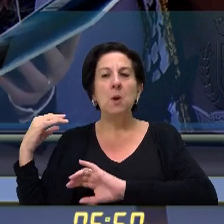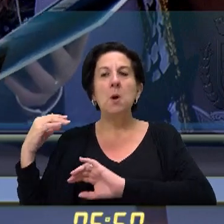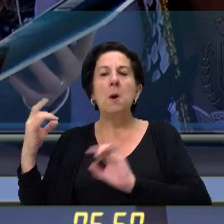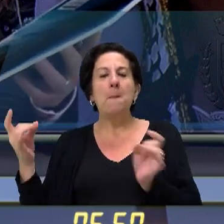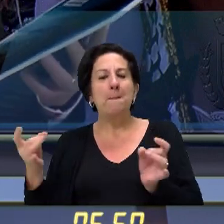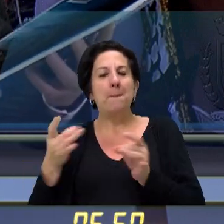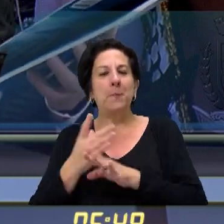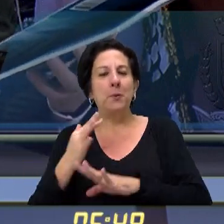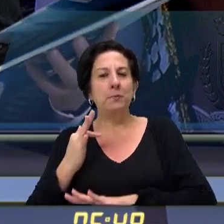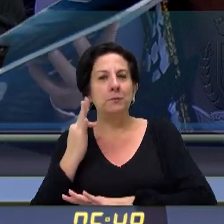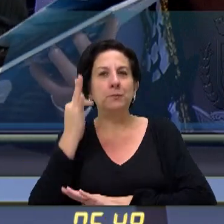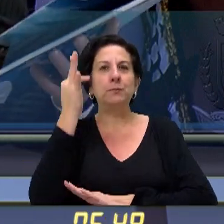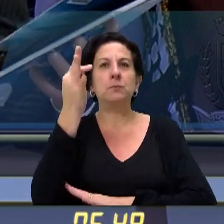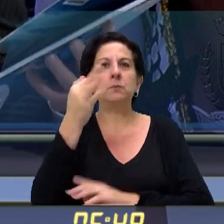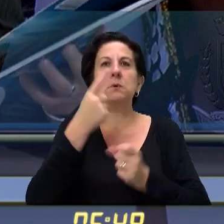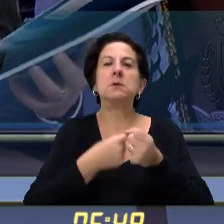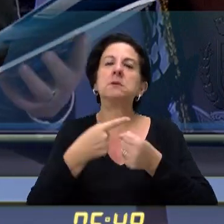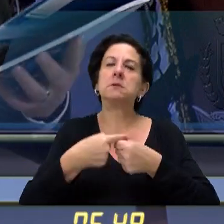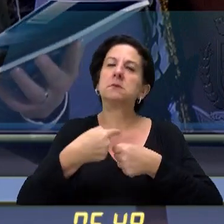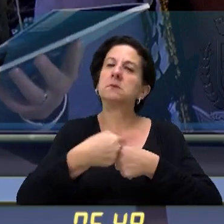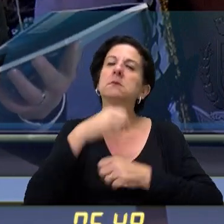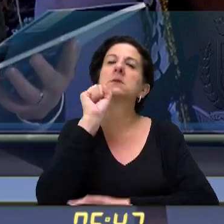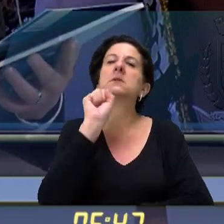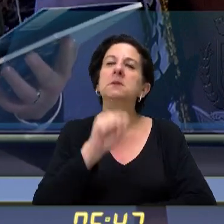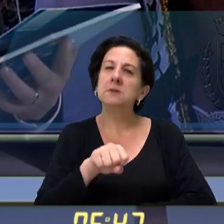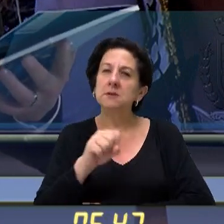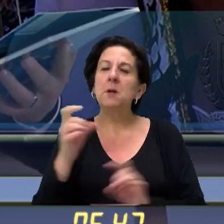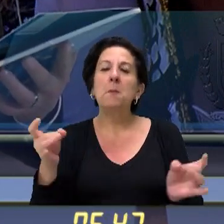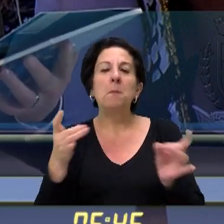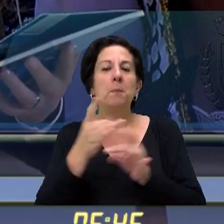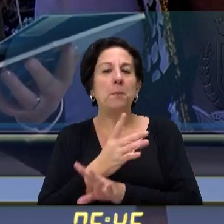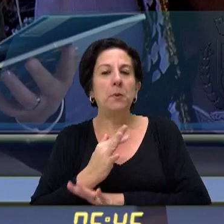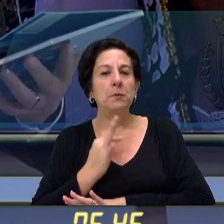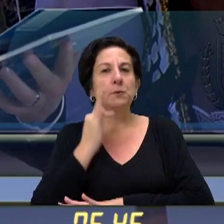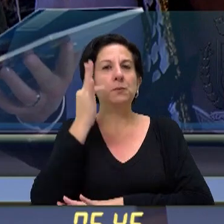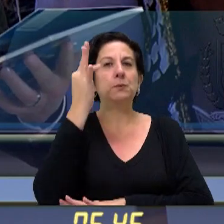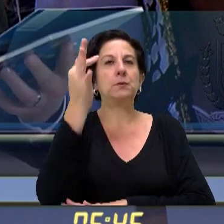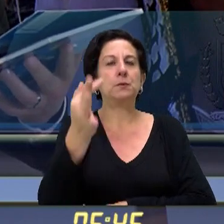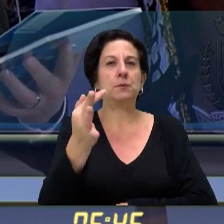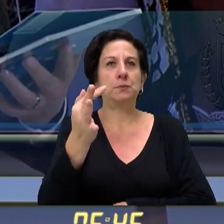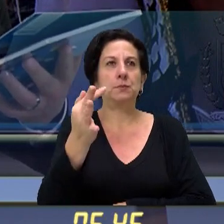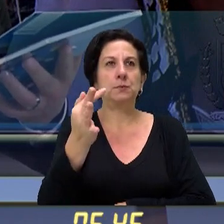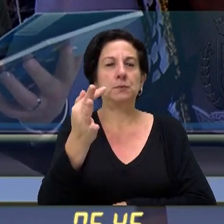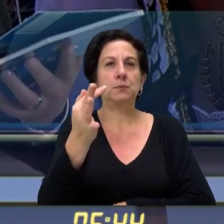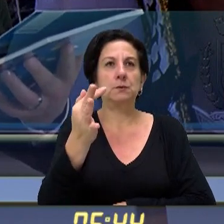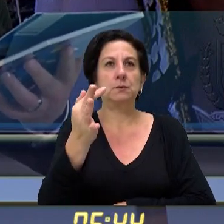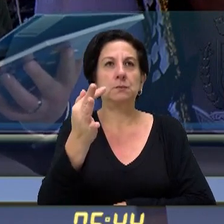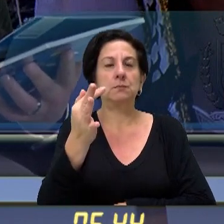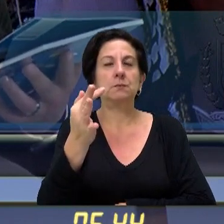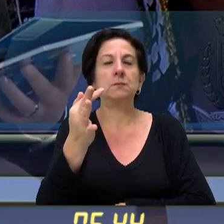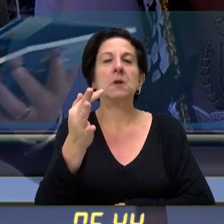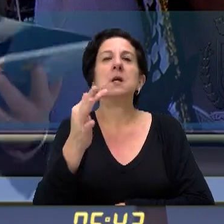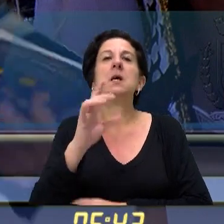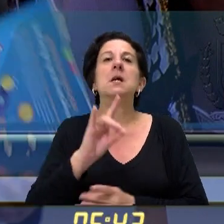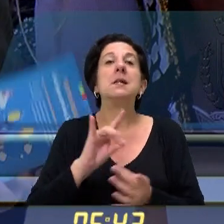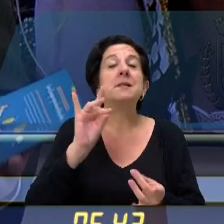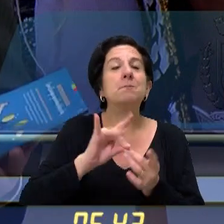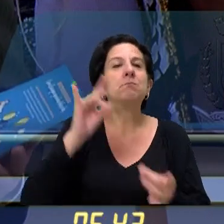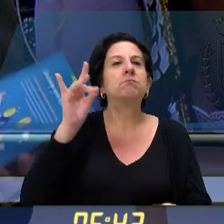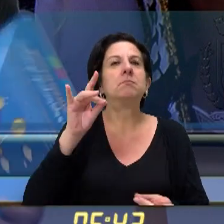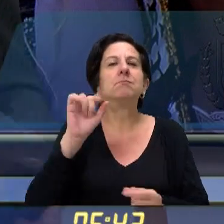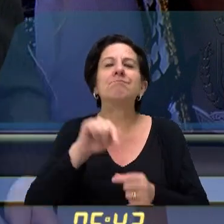o futuro. A nossa cidade, sim, está pronta para o futuro. Inspired by the past, ready for the